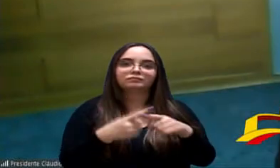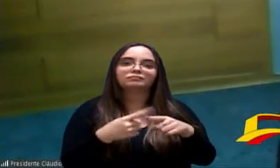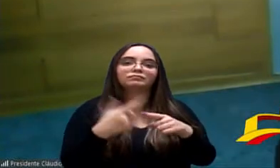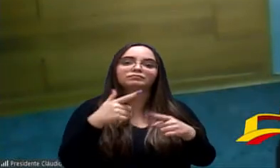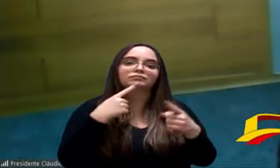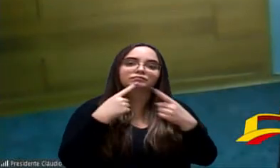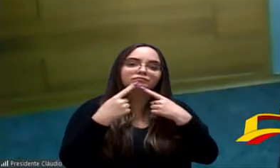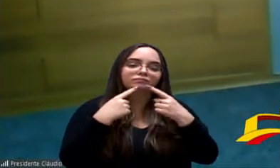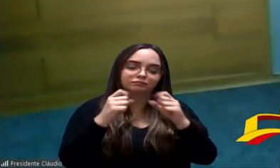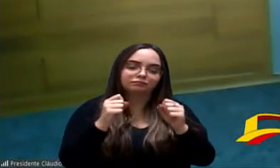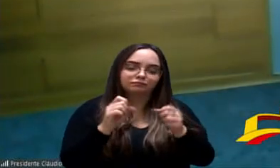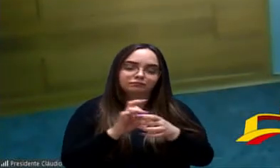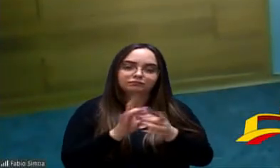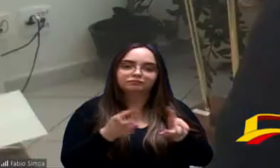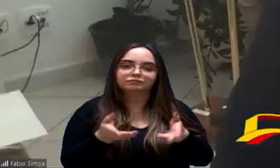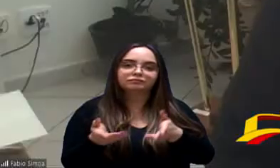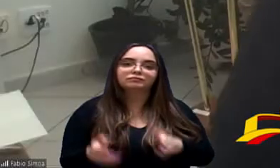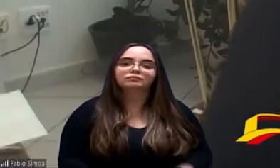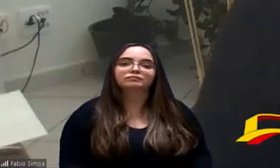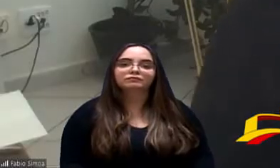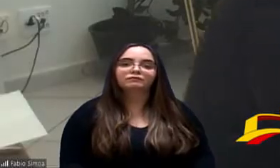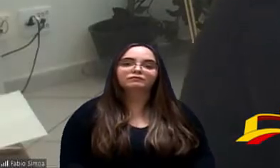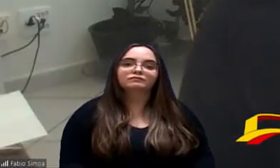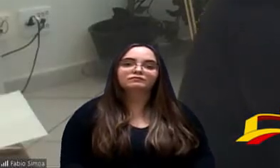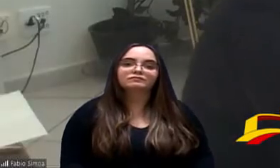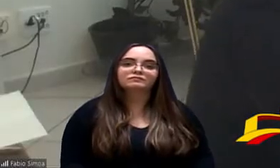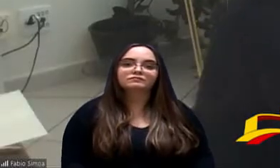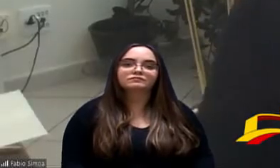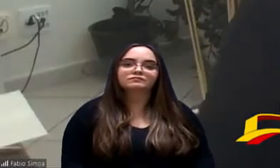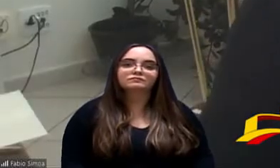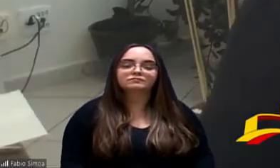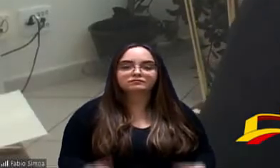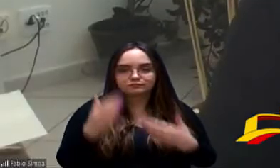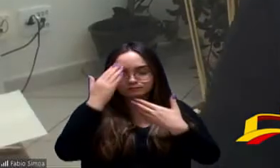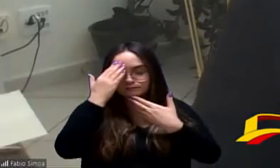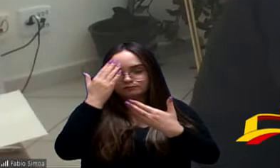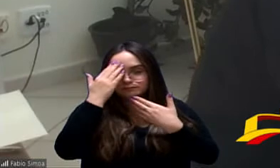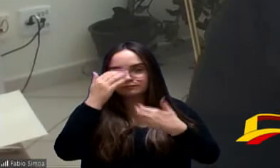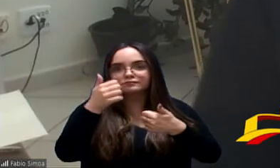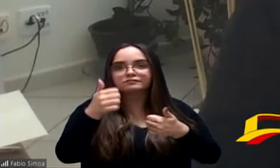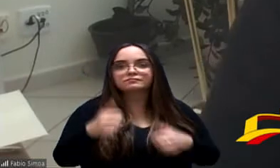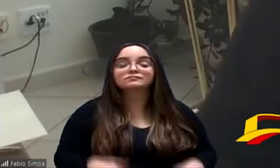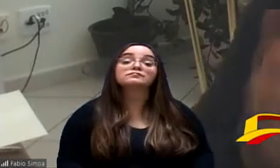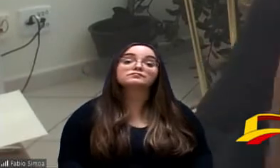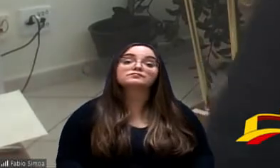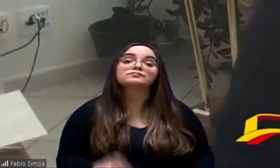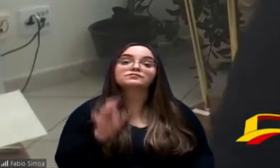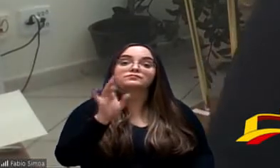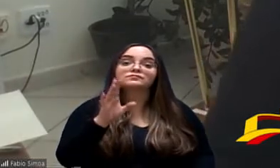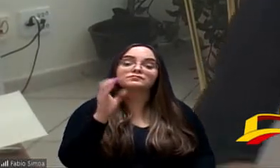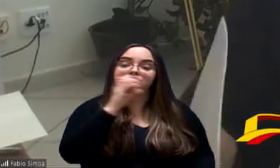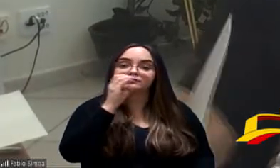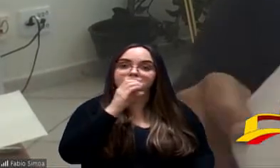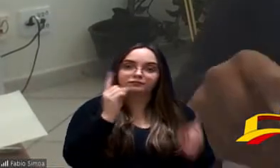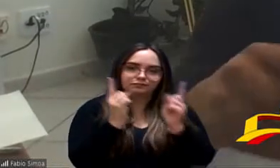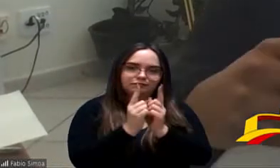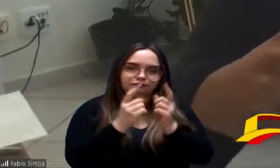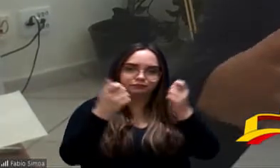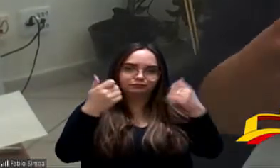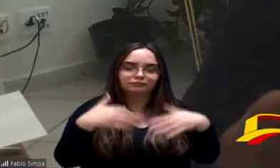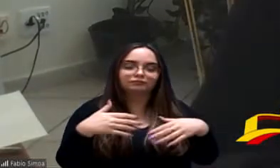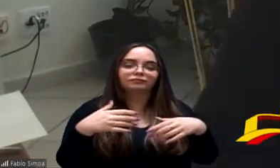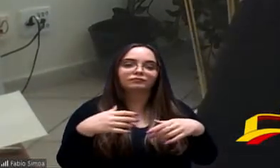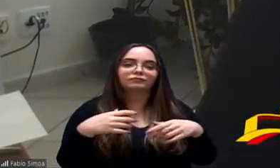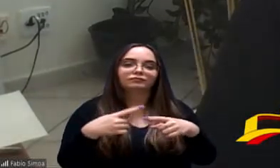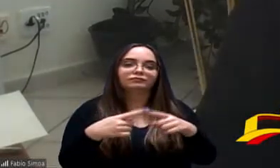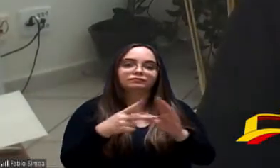discussão, mas Vossa Excelência pode. Posso, só rapidinho, pode. Presidente. Obrigado pela parte aí. Então, só vou falar rapidinho sobre esse projeto,